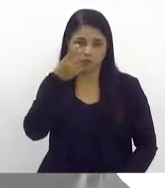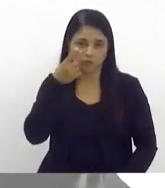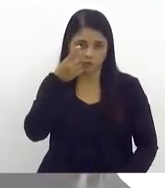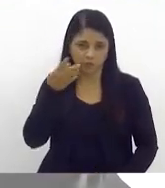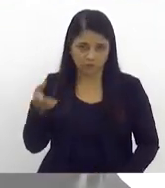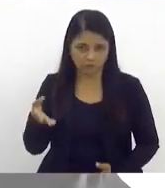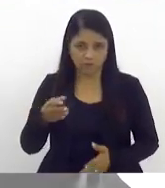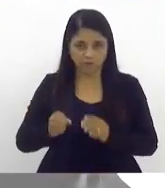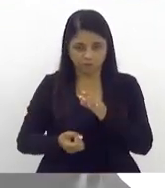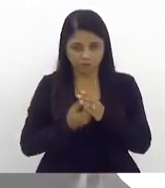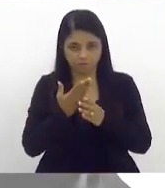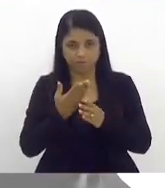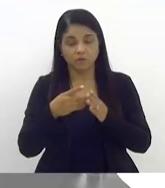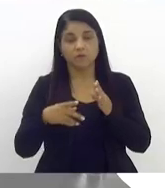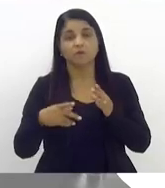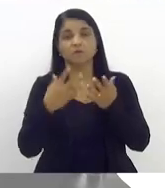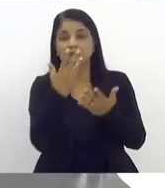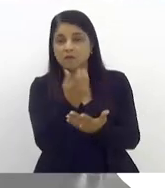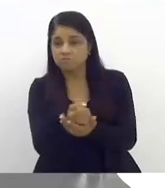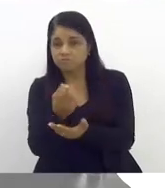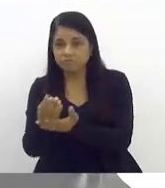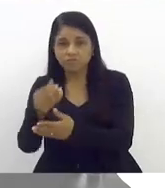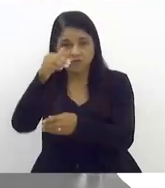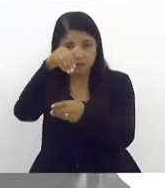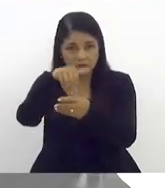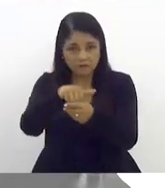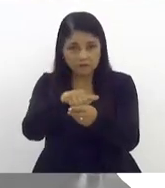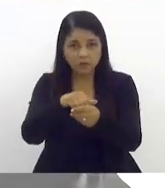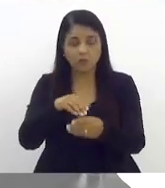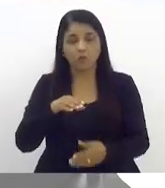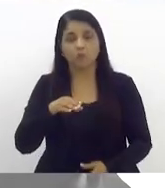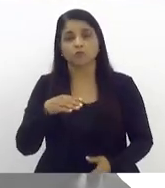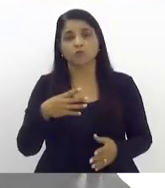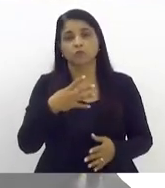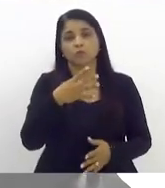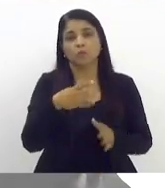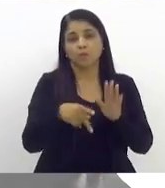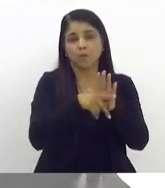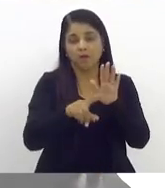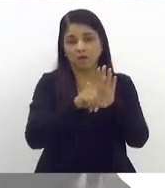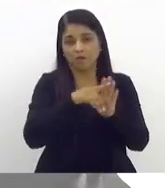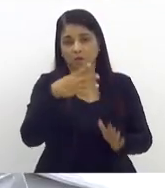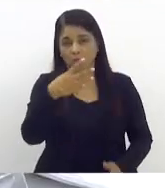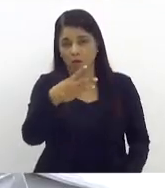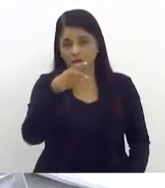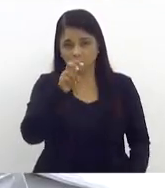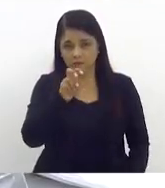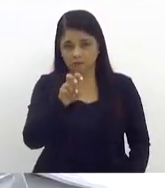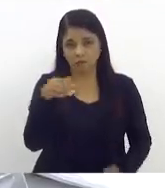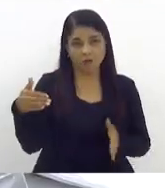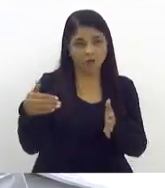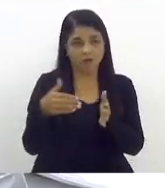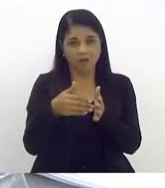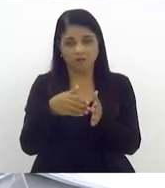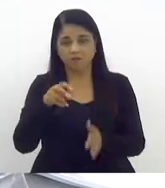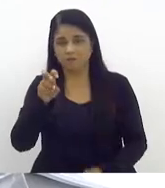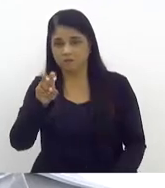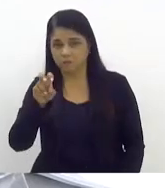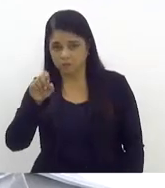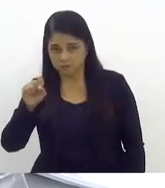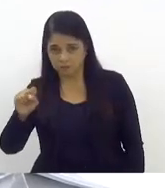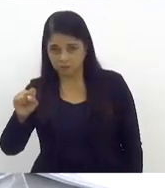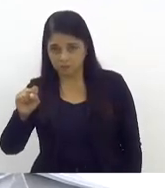que aprovam a votação em bloco dos projetos 45 até o, 50, até o